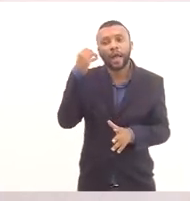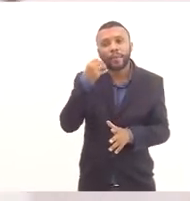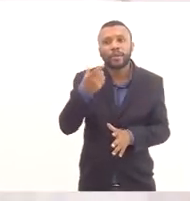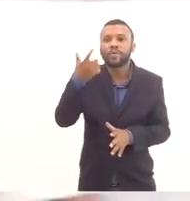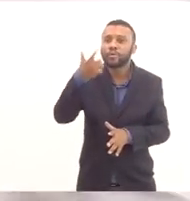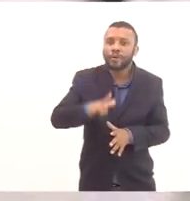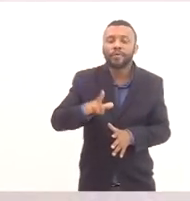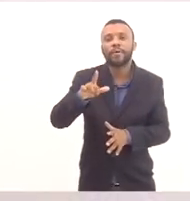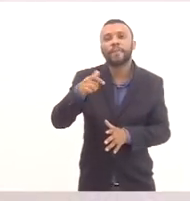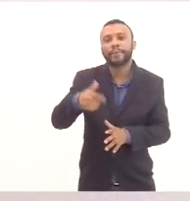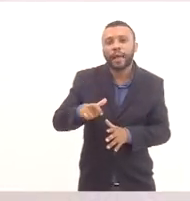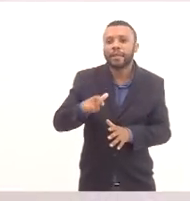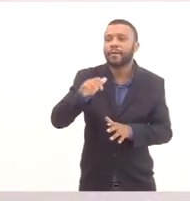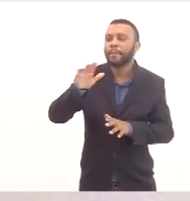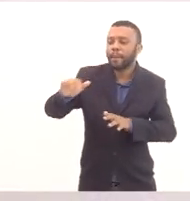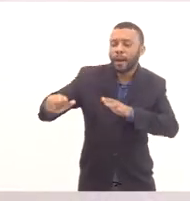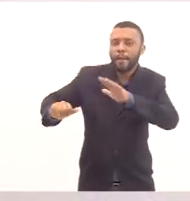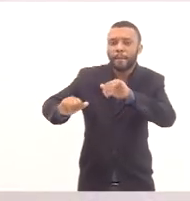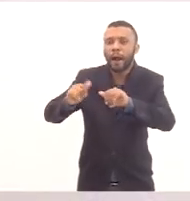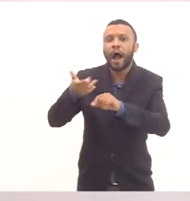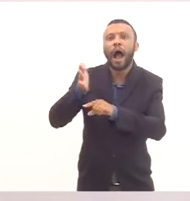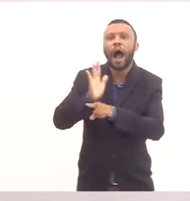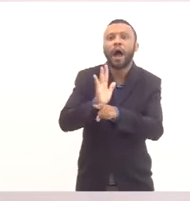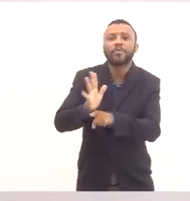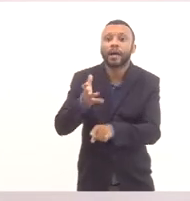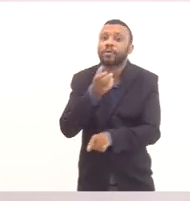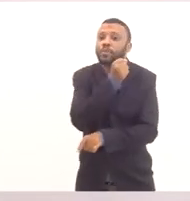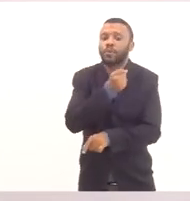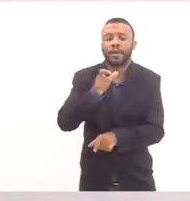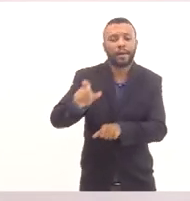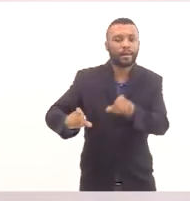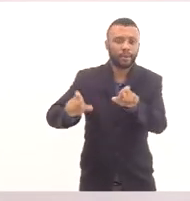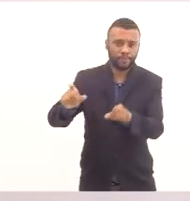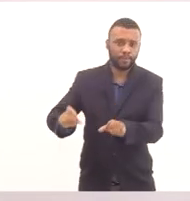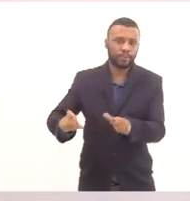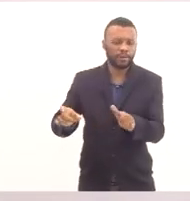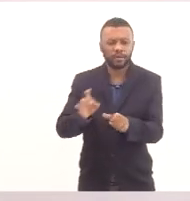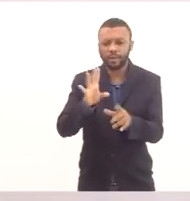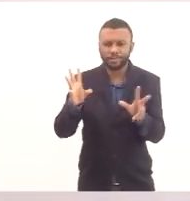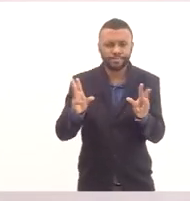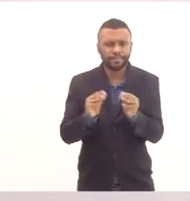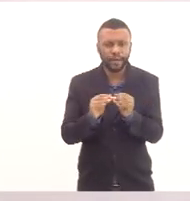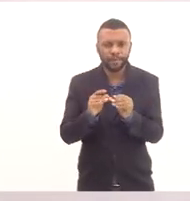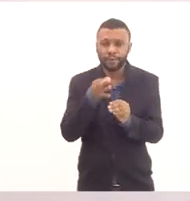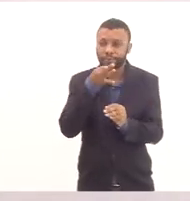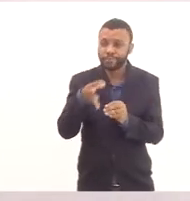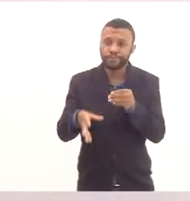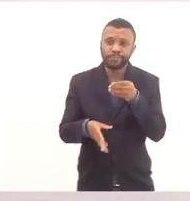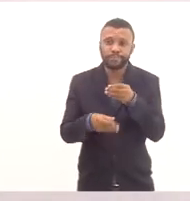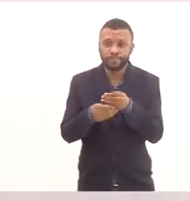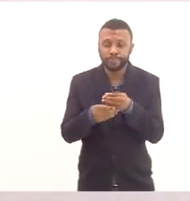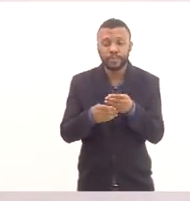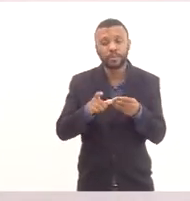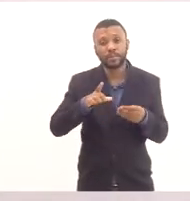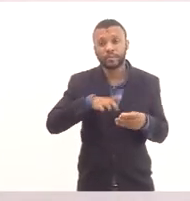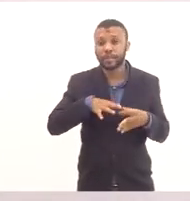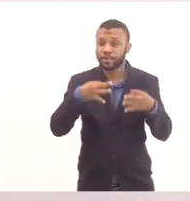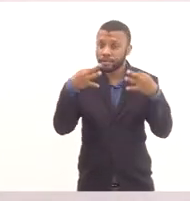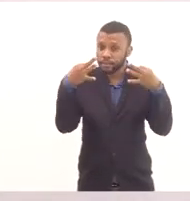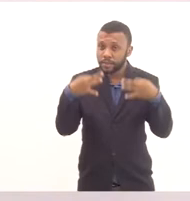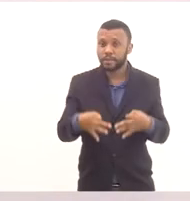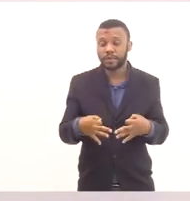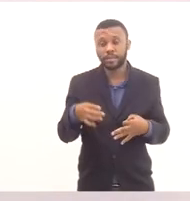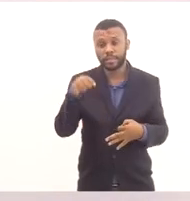ter que tirar as pessoas do meio daquele descobre então assim eu solo só uma breve participação eu tenho certeza